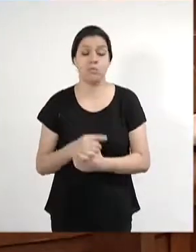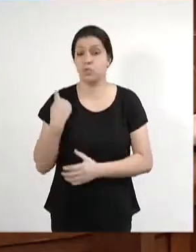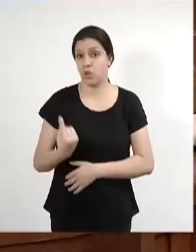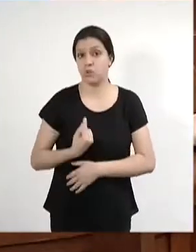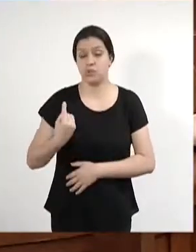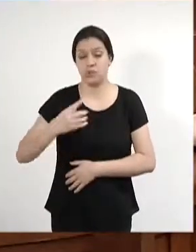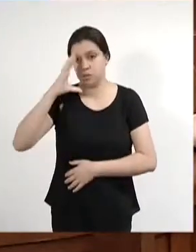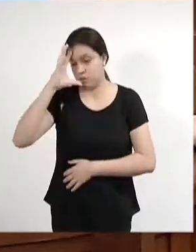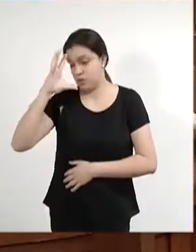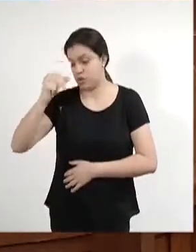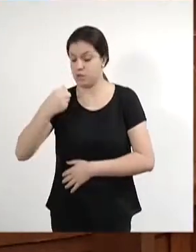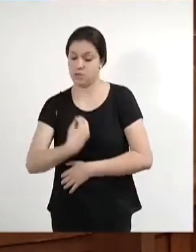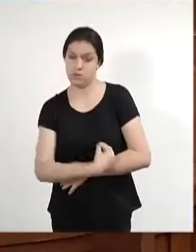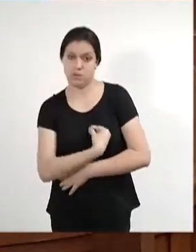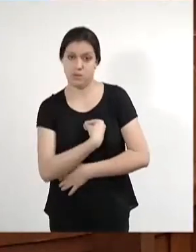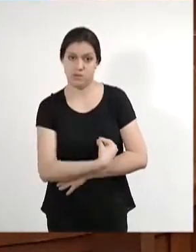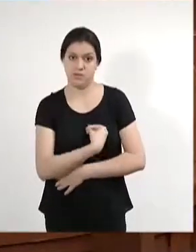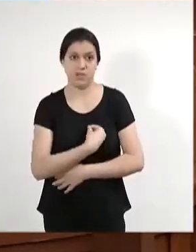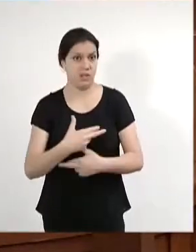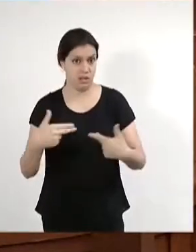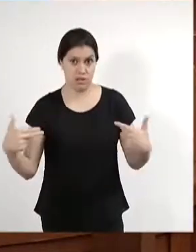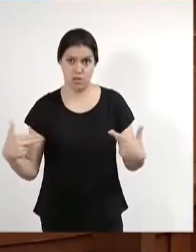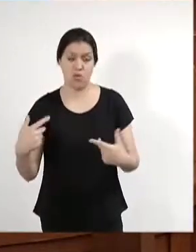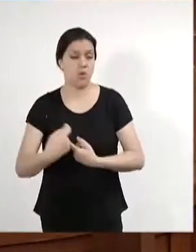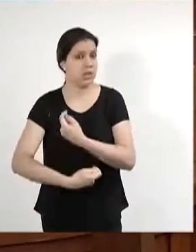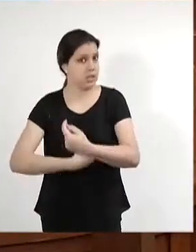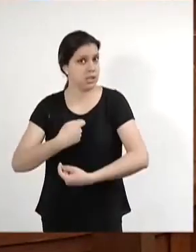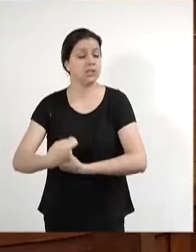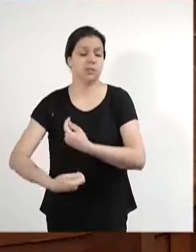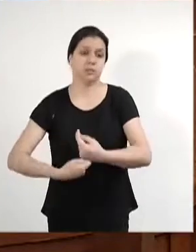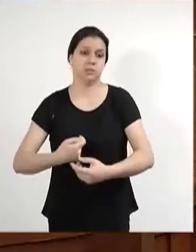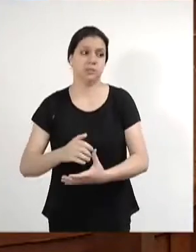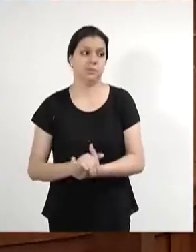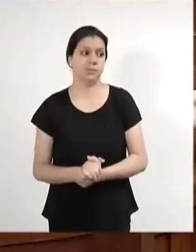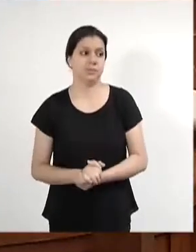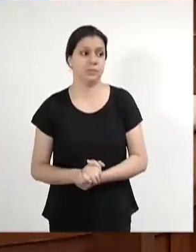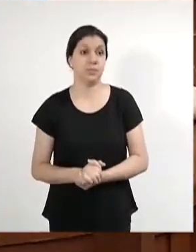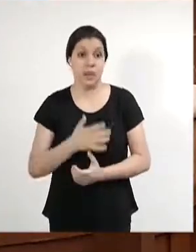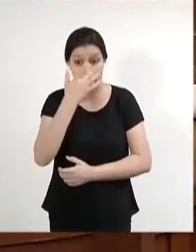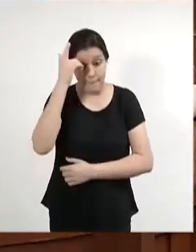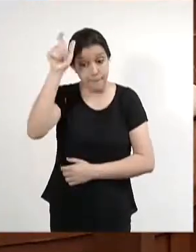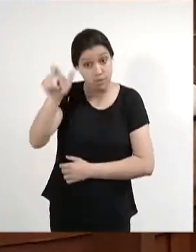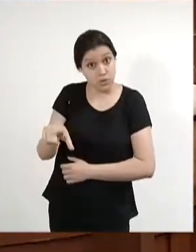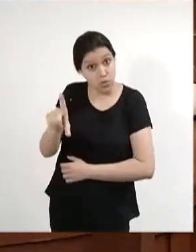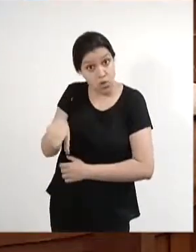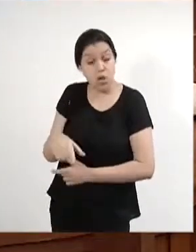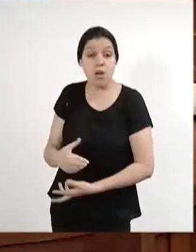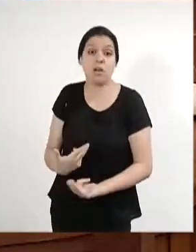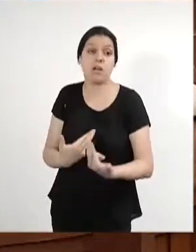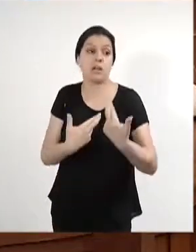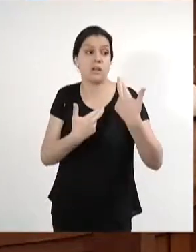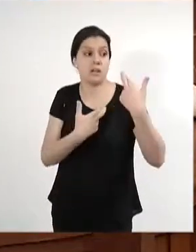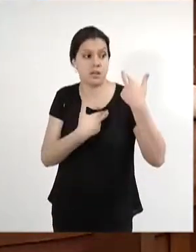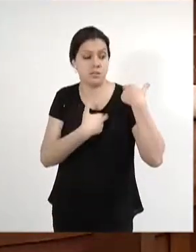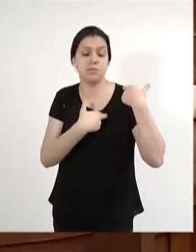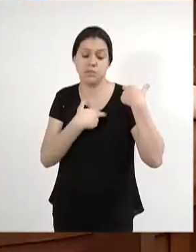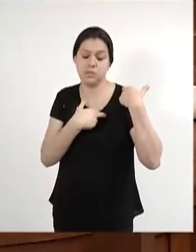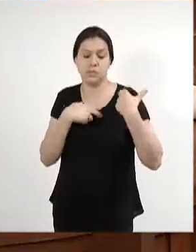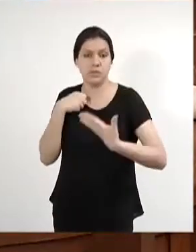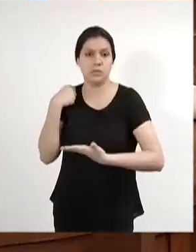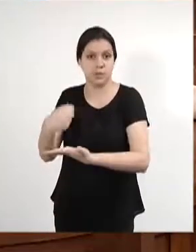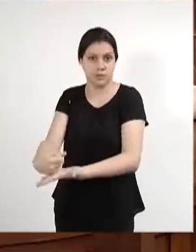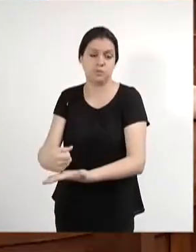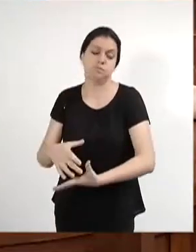lidar com a sua vida civil, administrativa, esse curador, ele será o